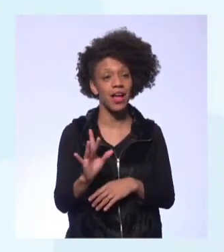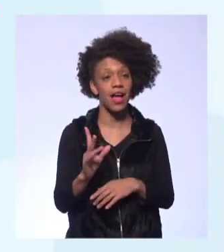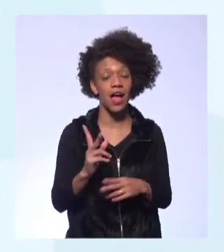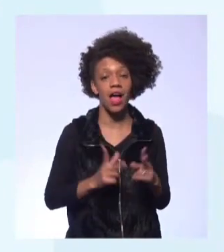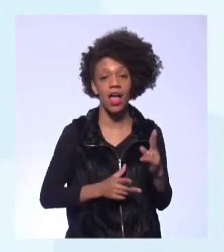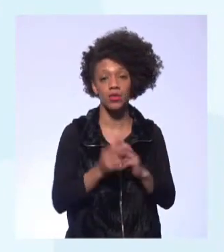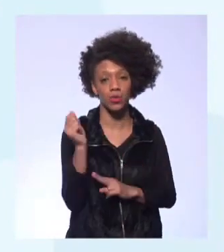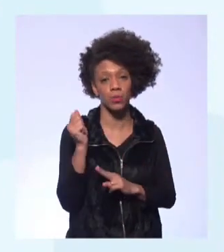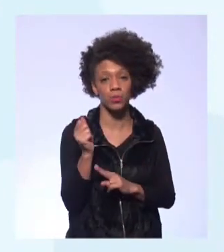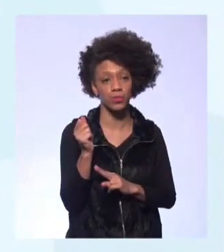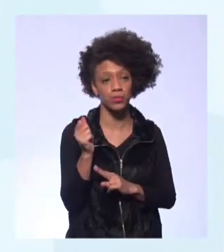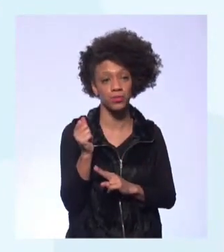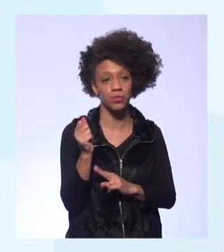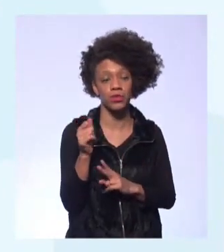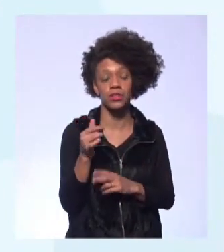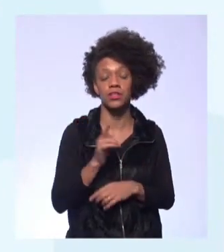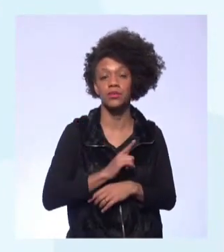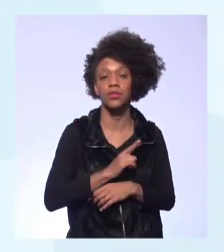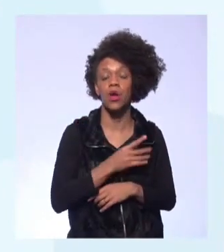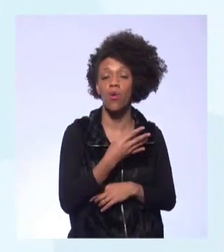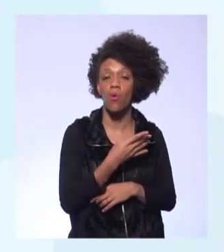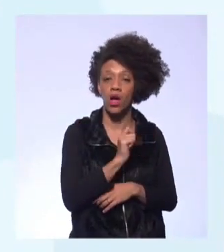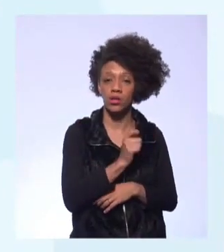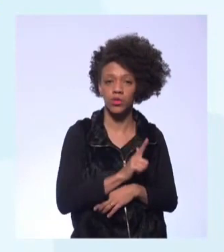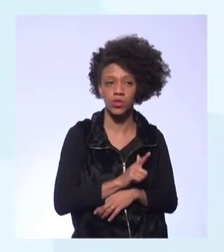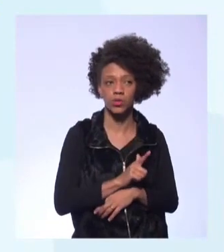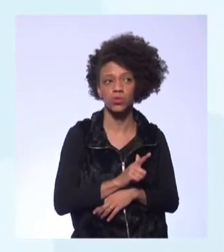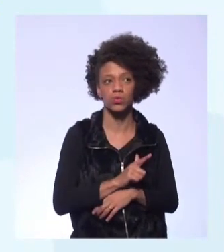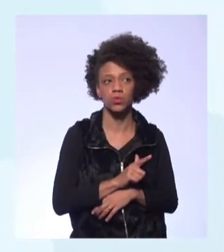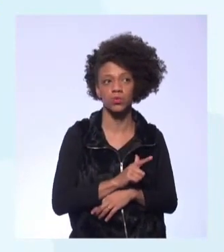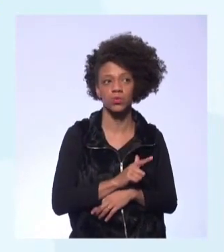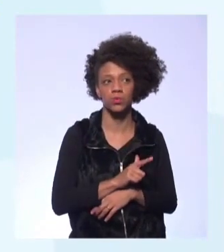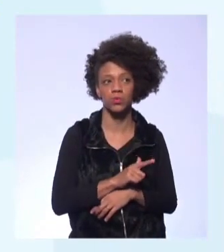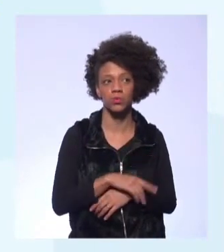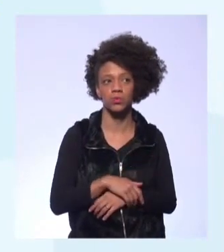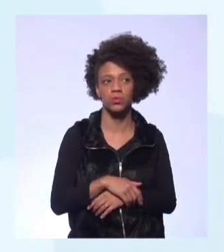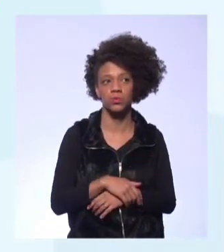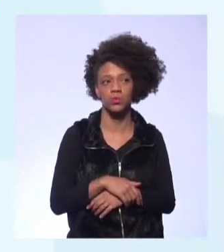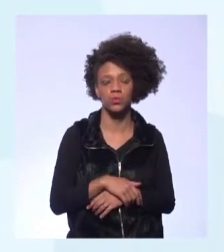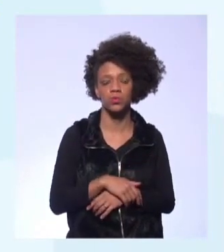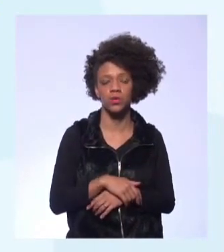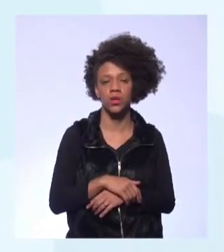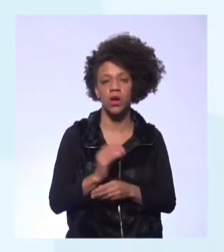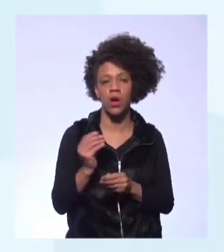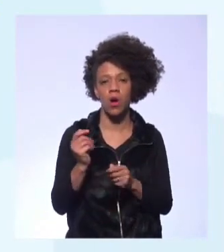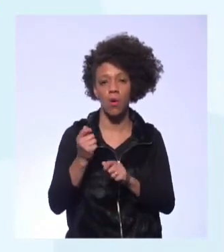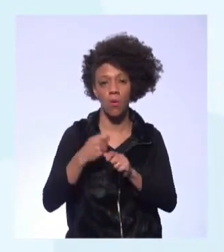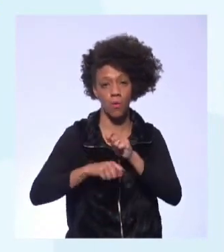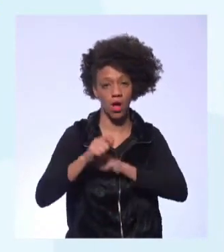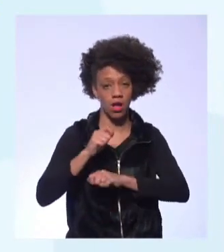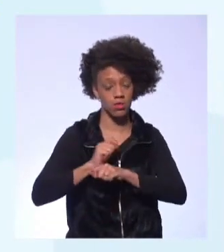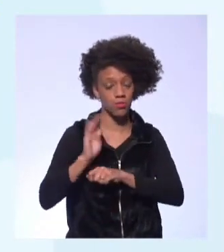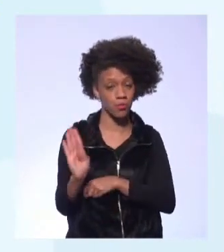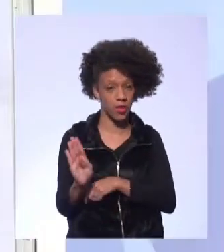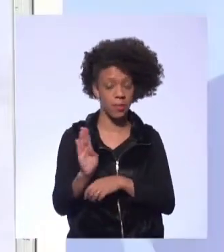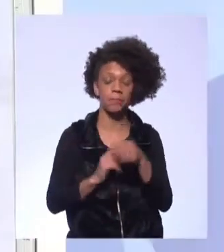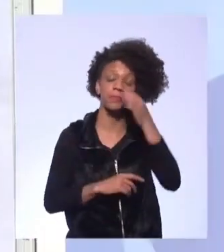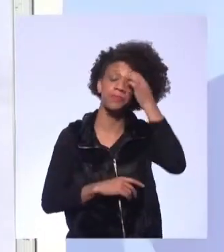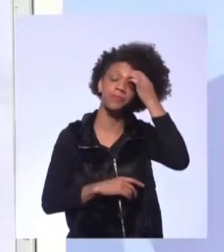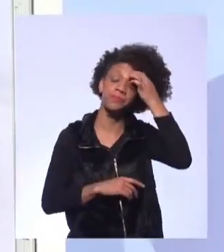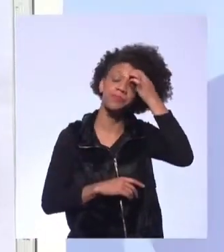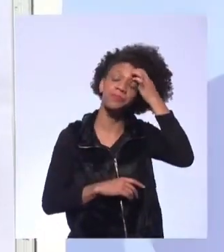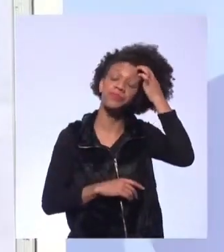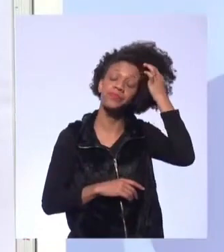duplo. Então, eu tenho 4 azul. Então, aí o átomo A, então vem. E o átomo B, né? Assim. E o B são